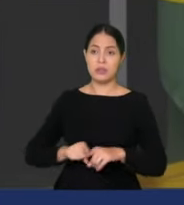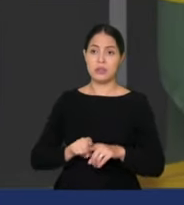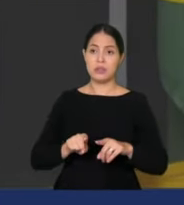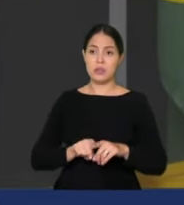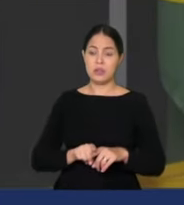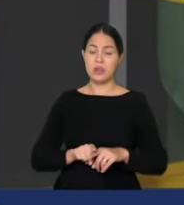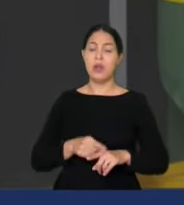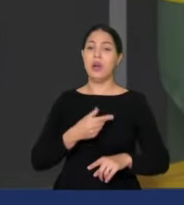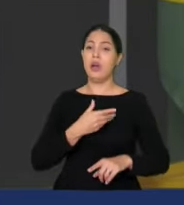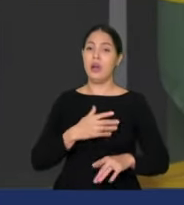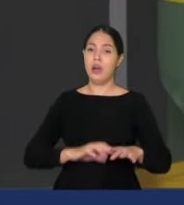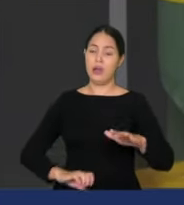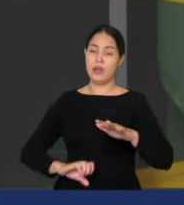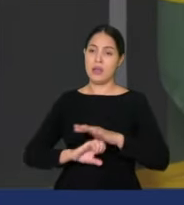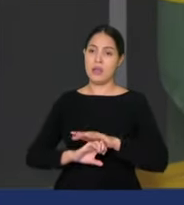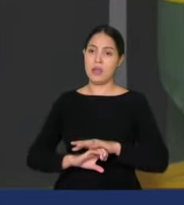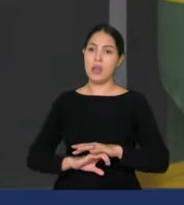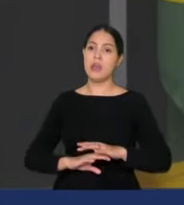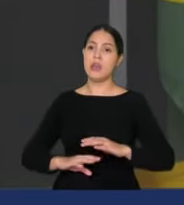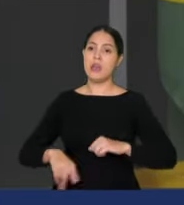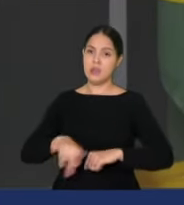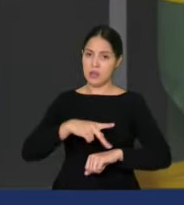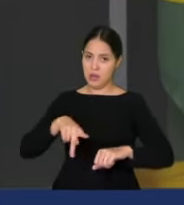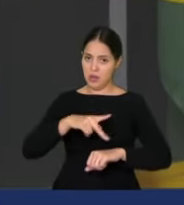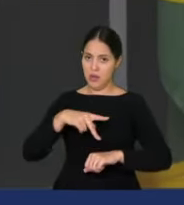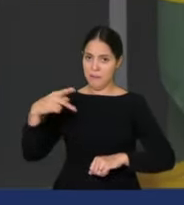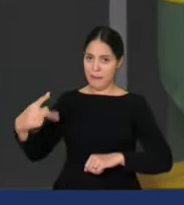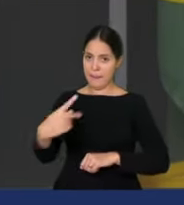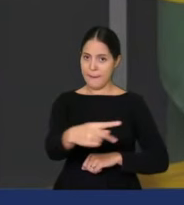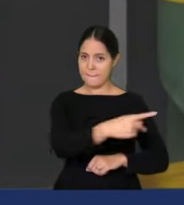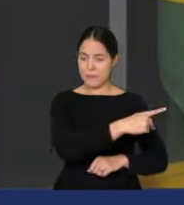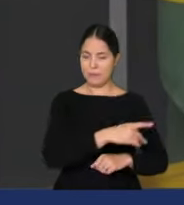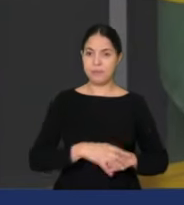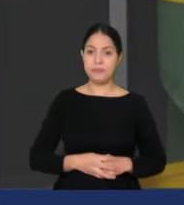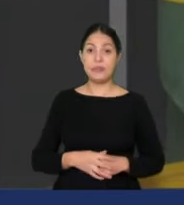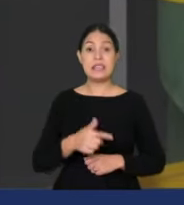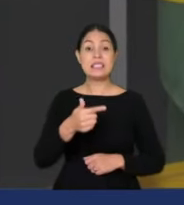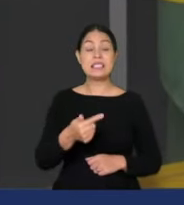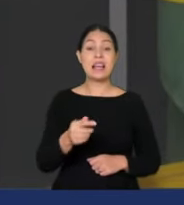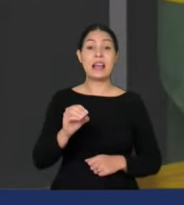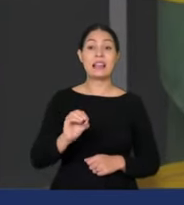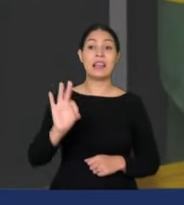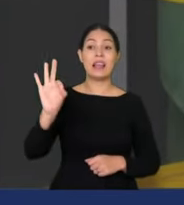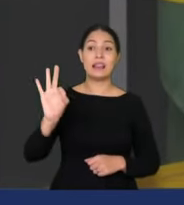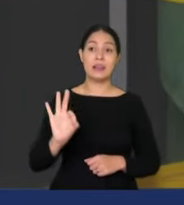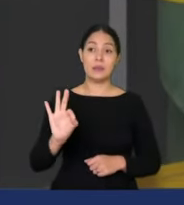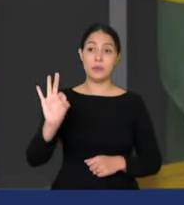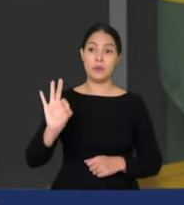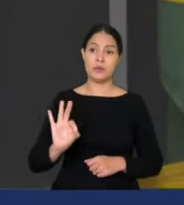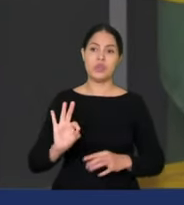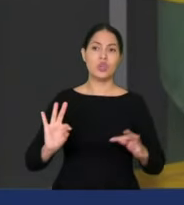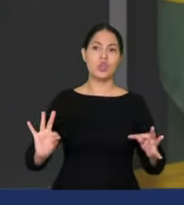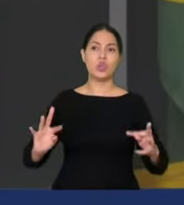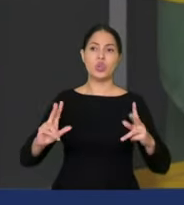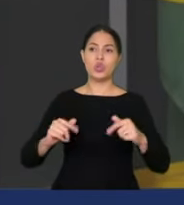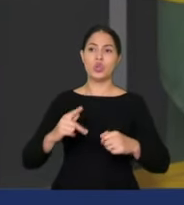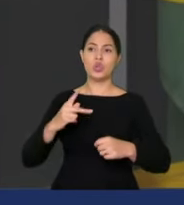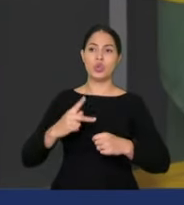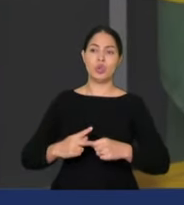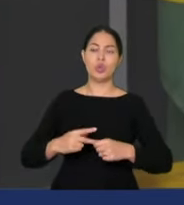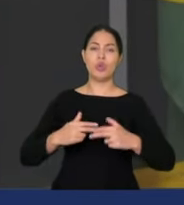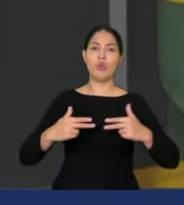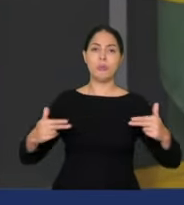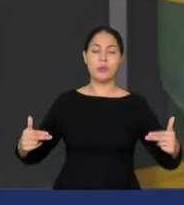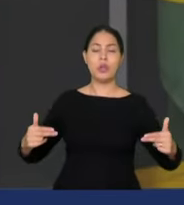70% de toda a produção de petróleo do mundo são controladas por empresas públicas